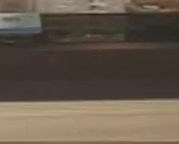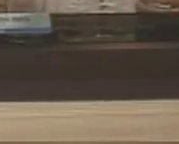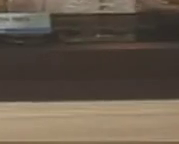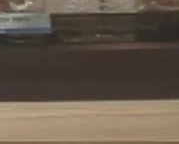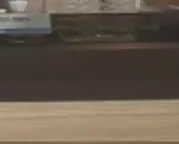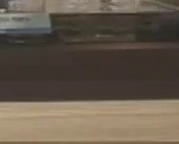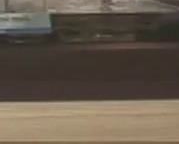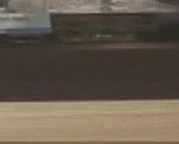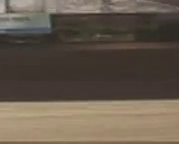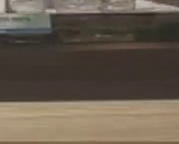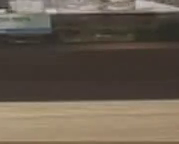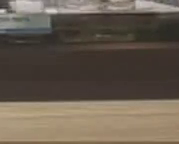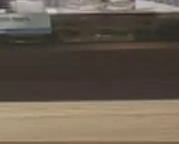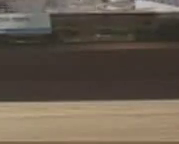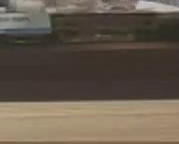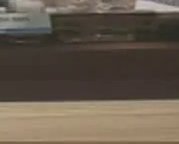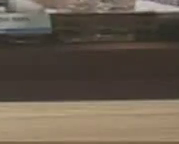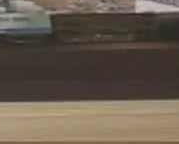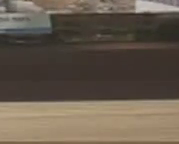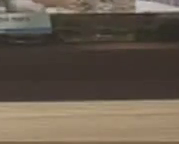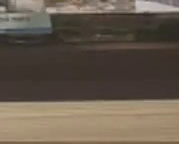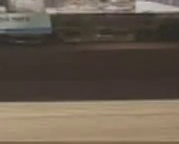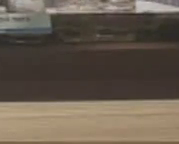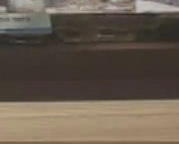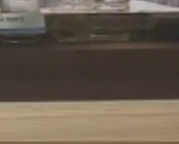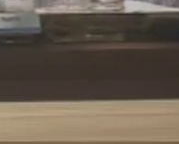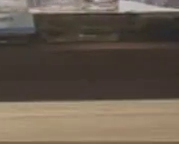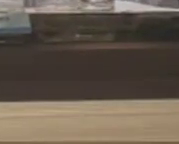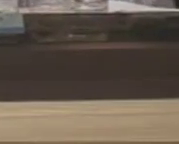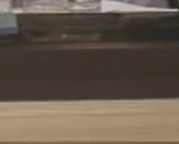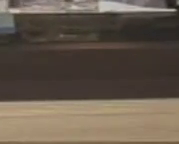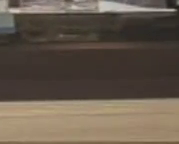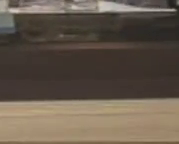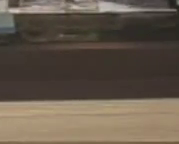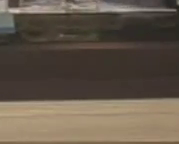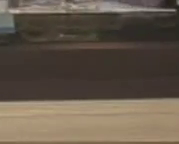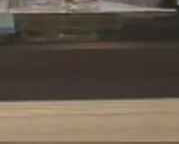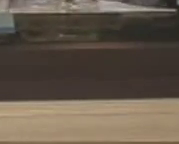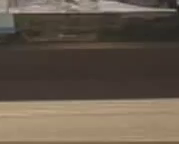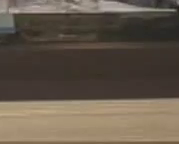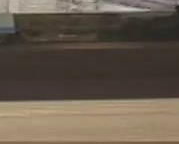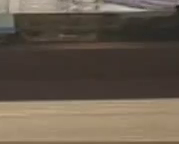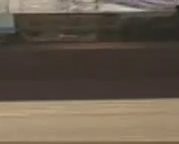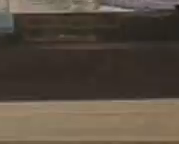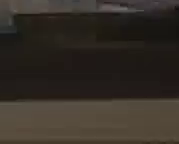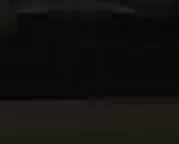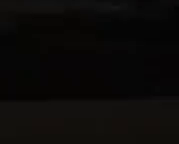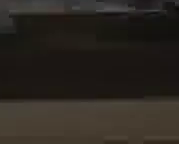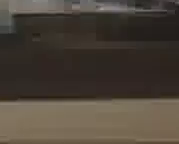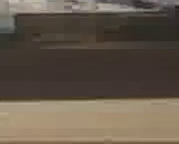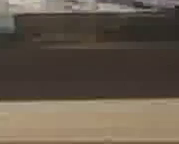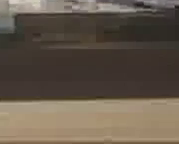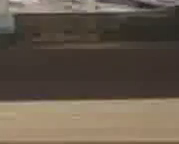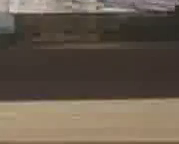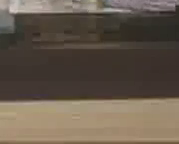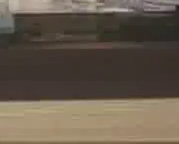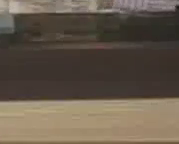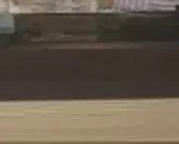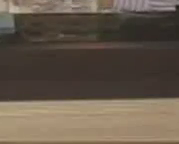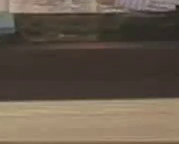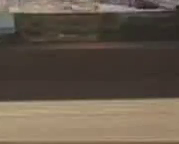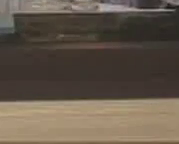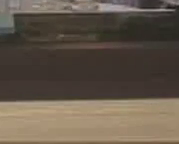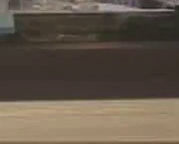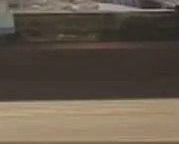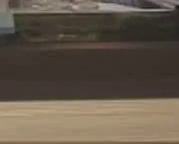Agora partimos para a leitura e votação das moções. A sessão está suspensa por 1 minuto. Moções